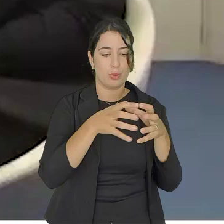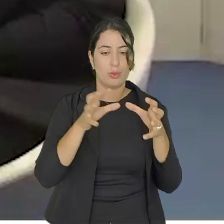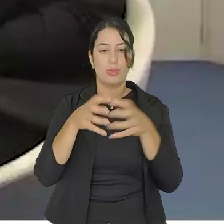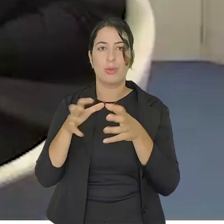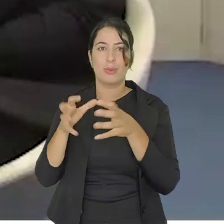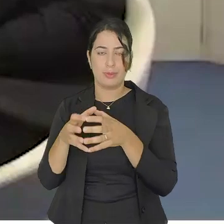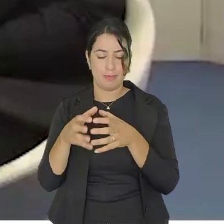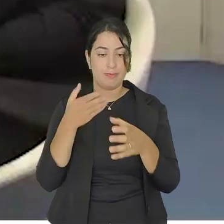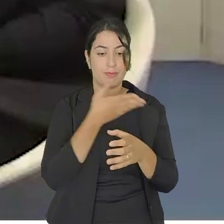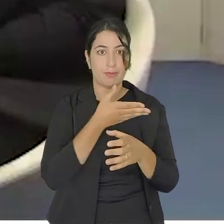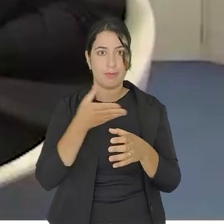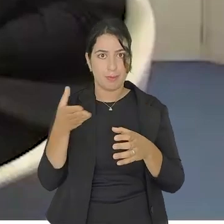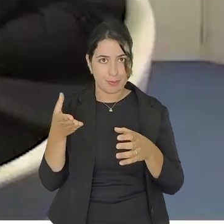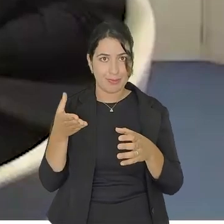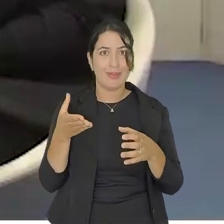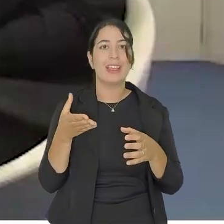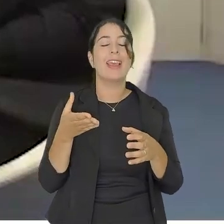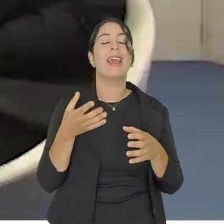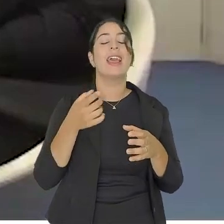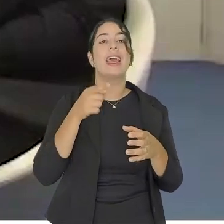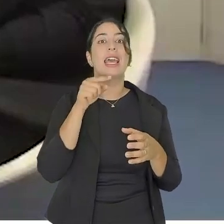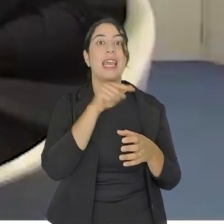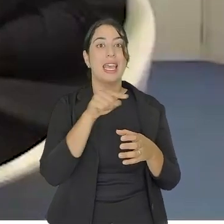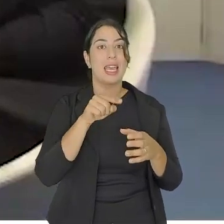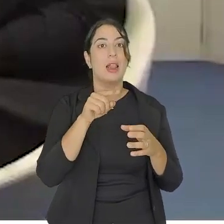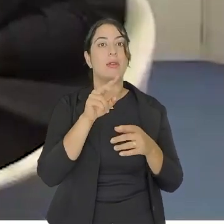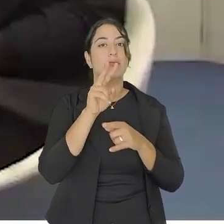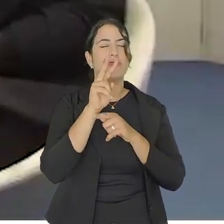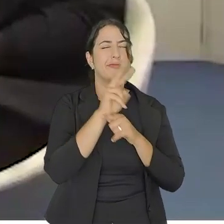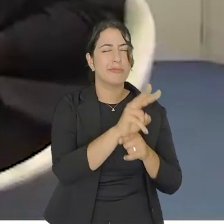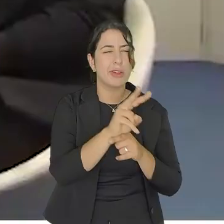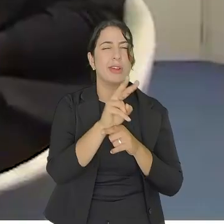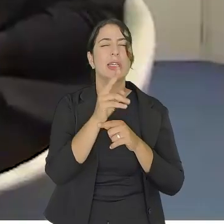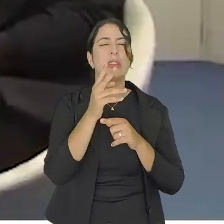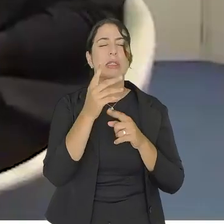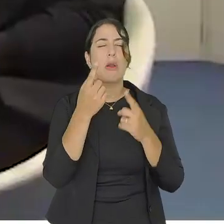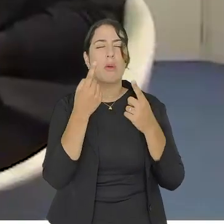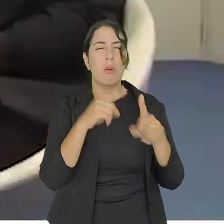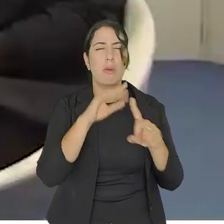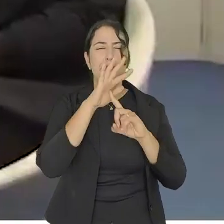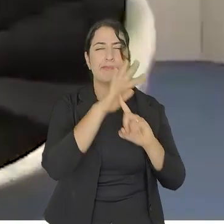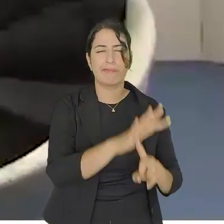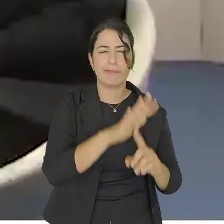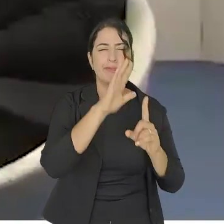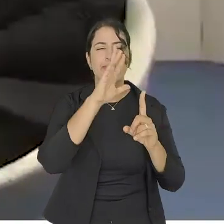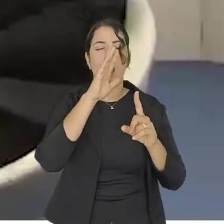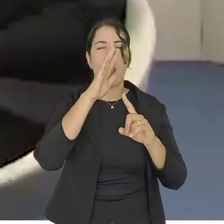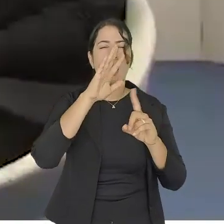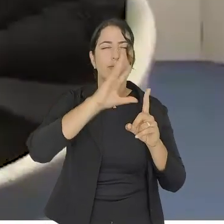sexual, pelas comissões, né? O nome completo é Comissões de Prevenção e Enfrentamento do Assédio Moral, do Assédio Sexual e